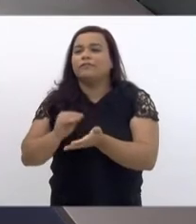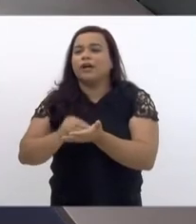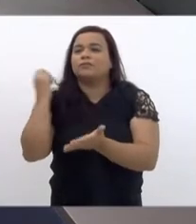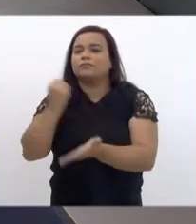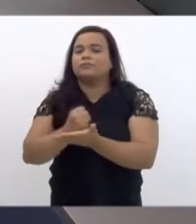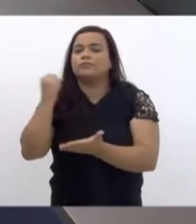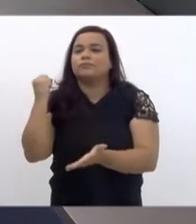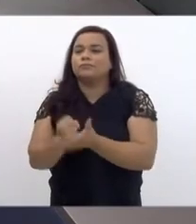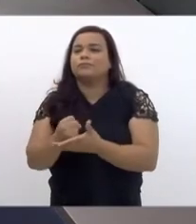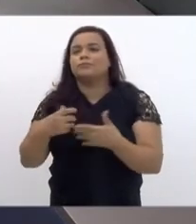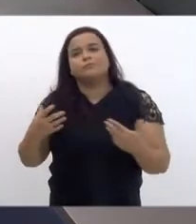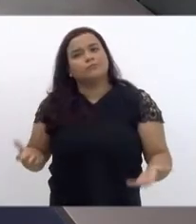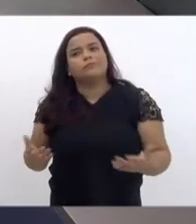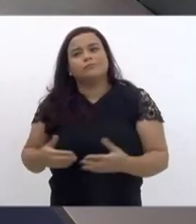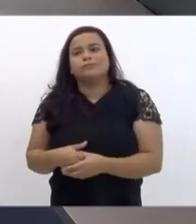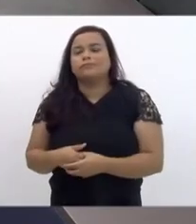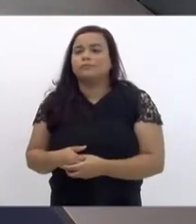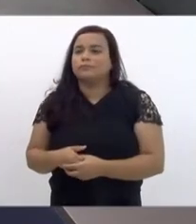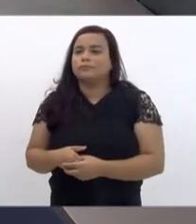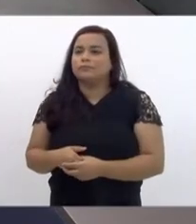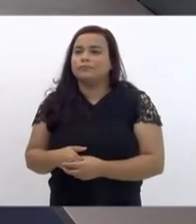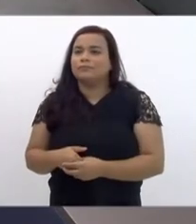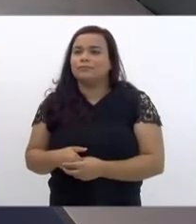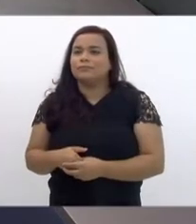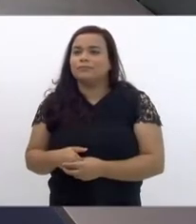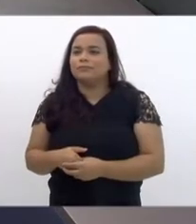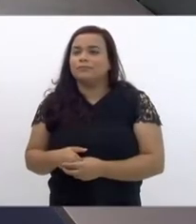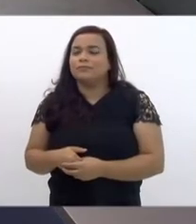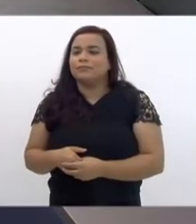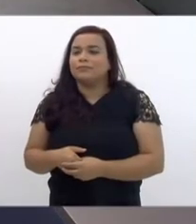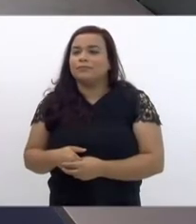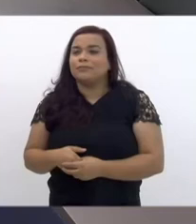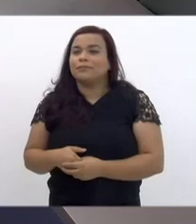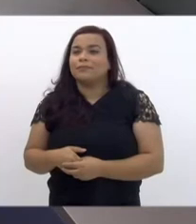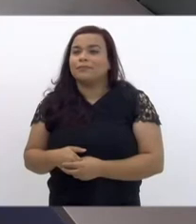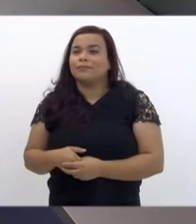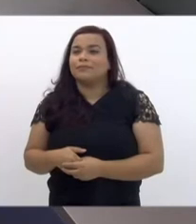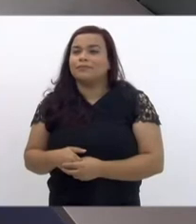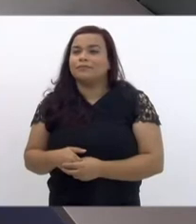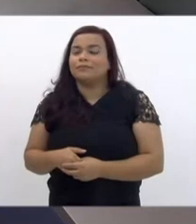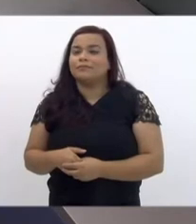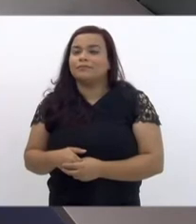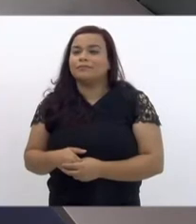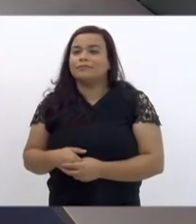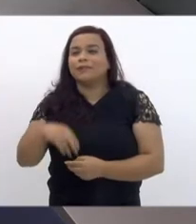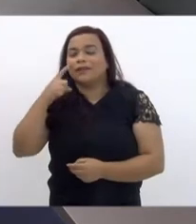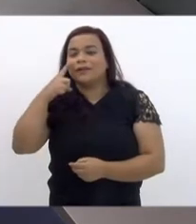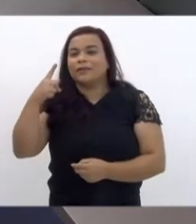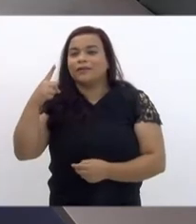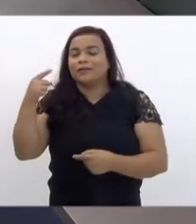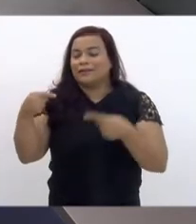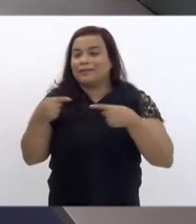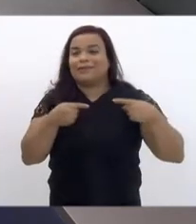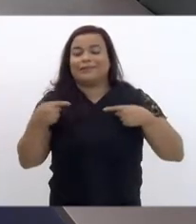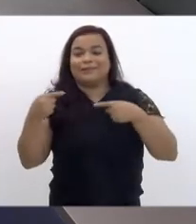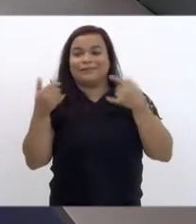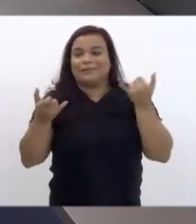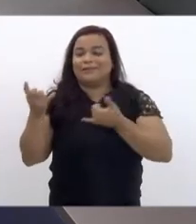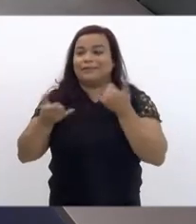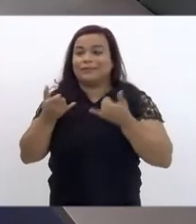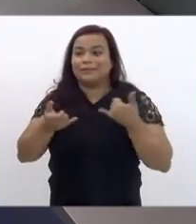das duas águas, né? Eu ia deve falar, ter um gente, erro material nesse projeto. Dia da água que passarinho não bebe. Eu ia. Água assim,